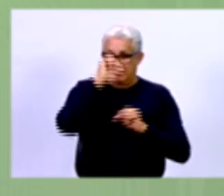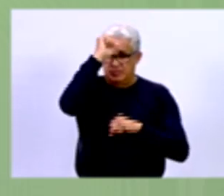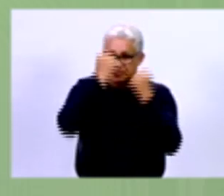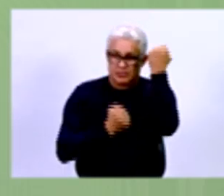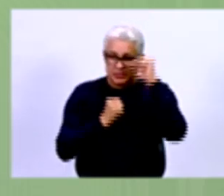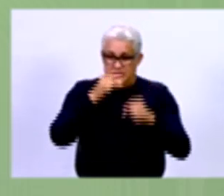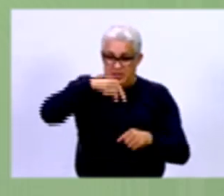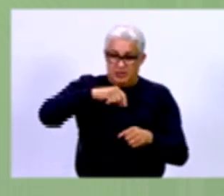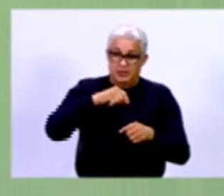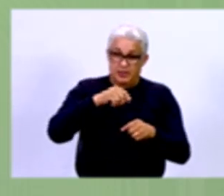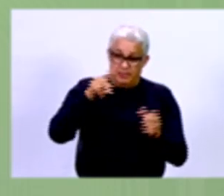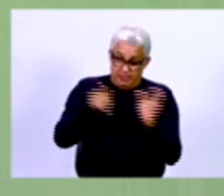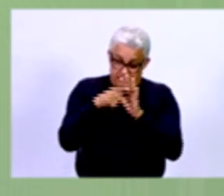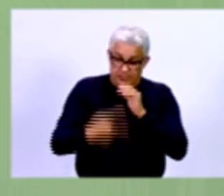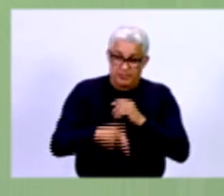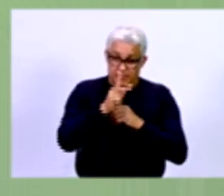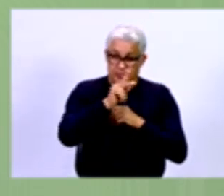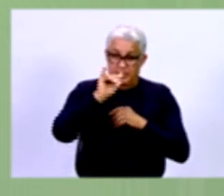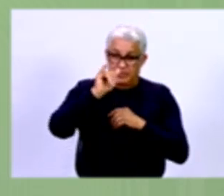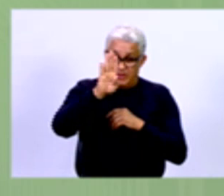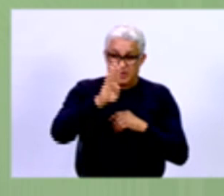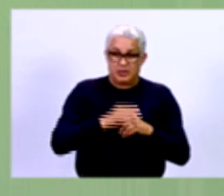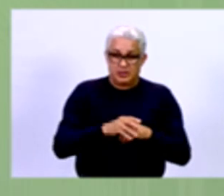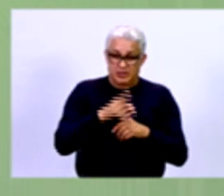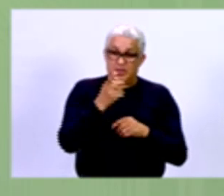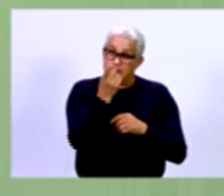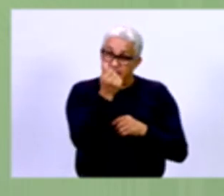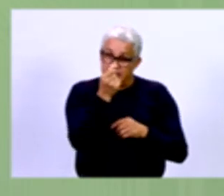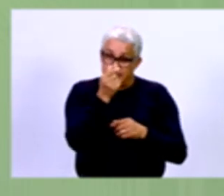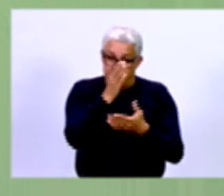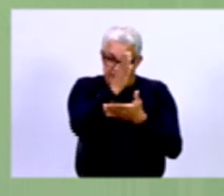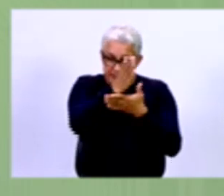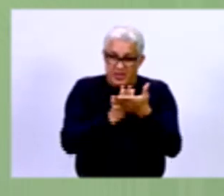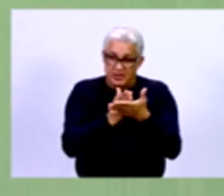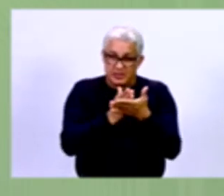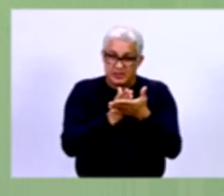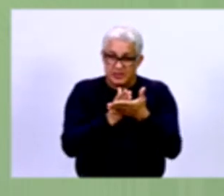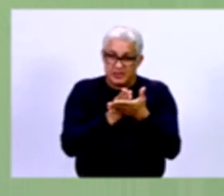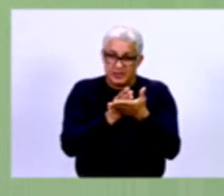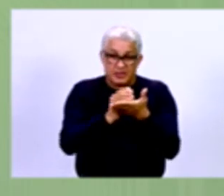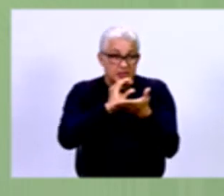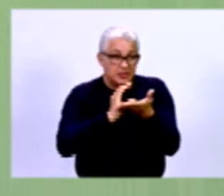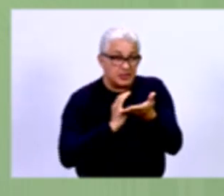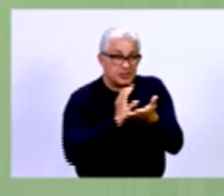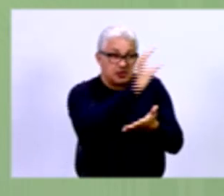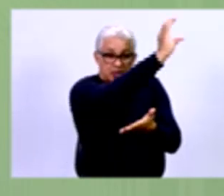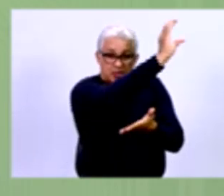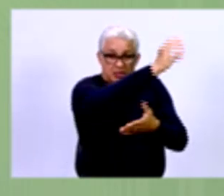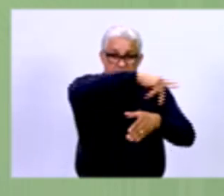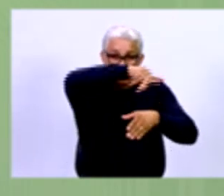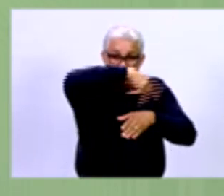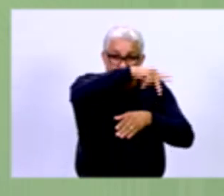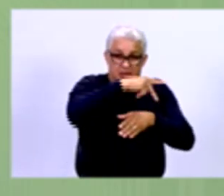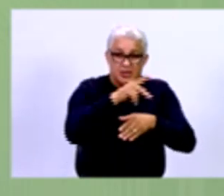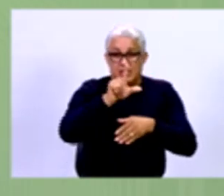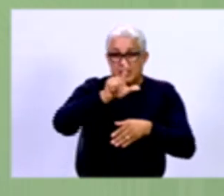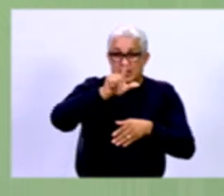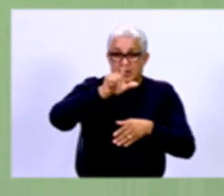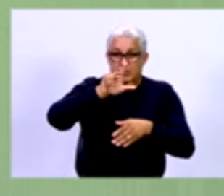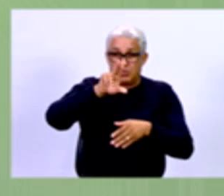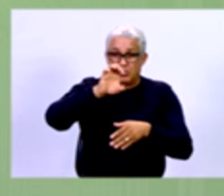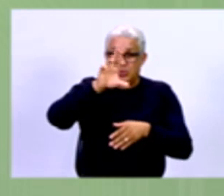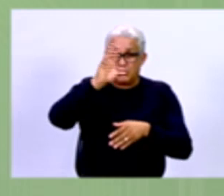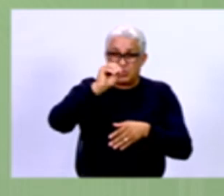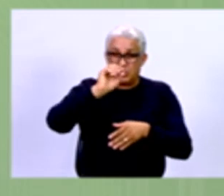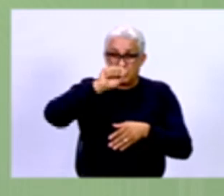produção interna, PIB. Mas a parte dessa renda, dessa produção, será enviada para o exterior na forma de lucro, o lucro que ela vai